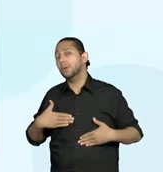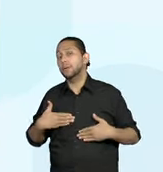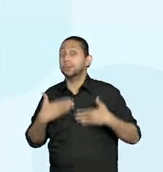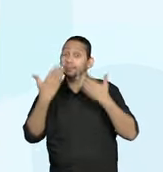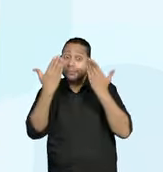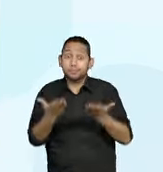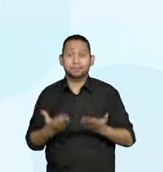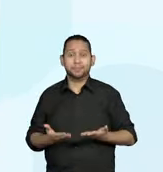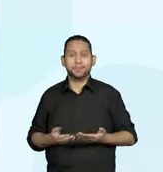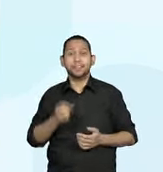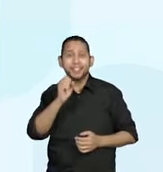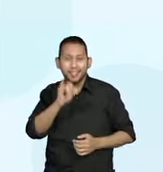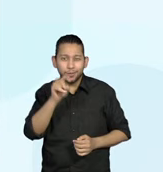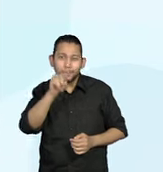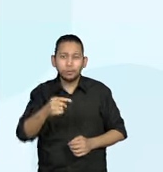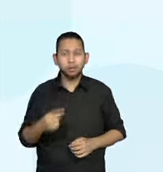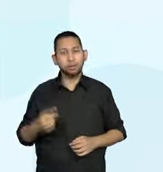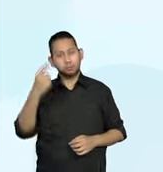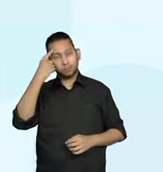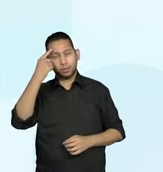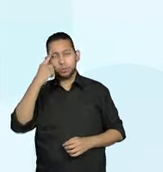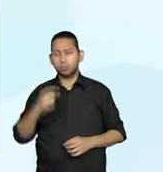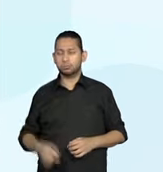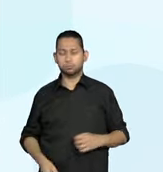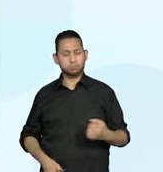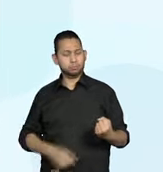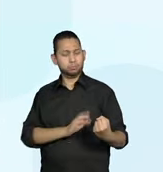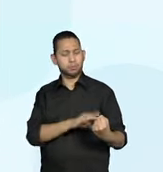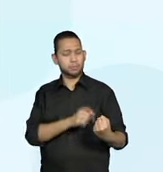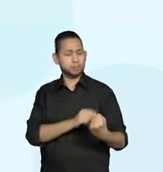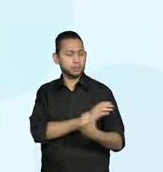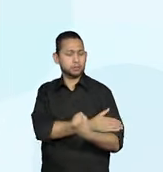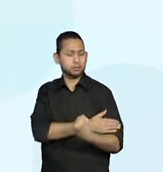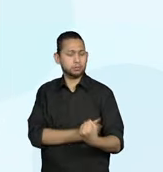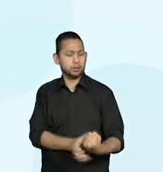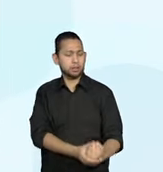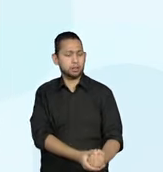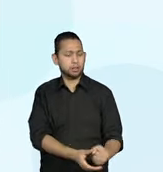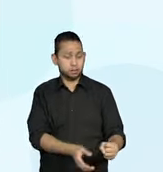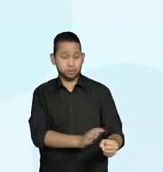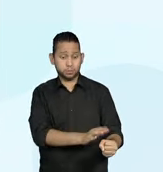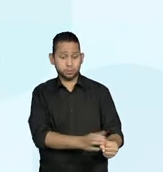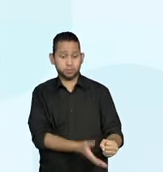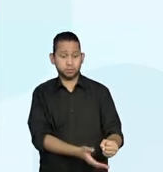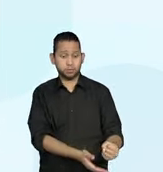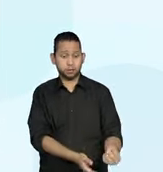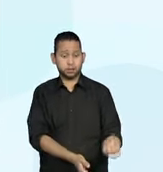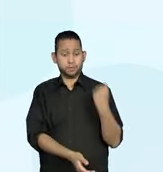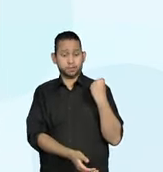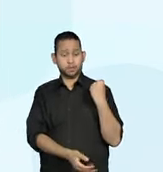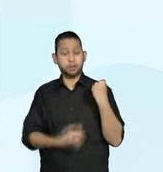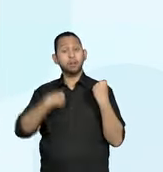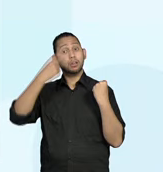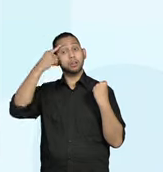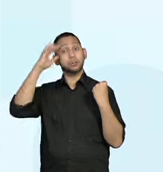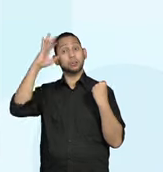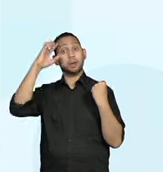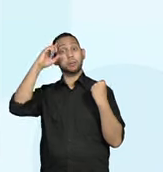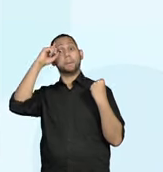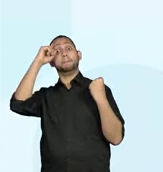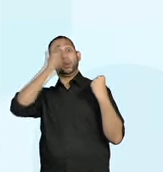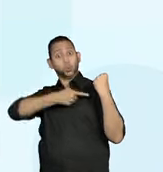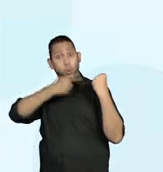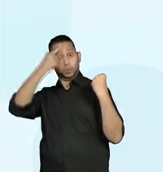que manda a ordem, tá? Nós temos um comando que vem do nosso sistema